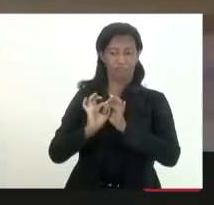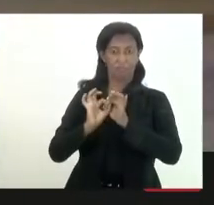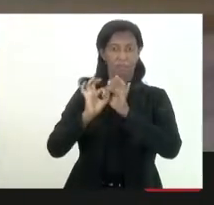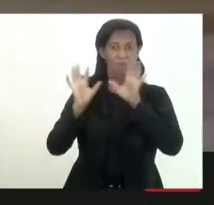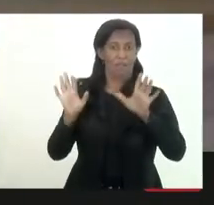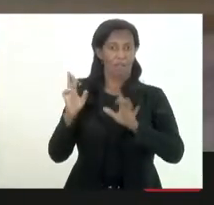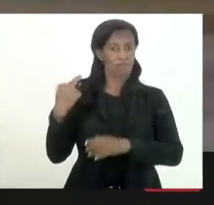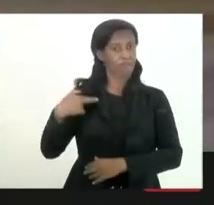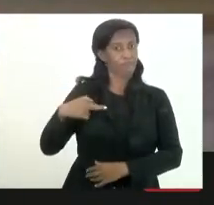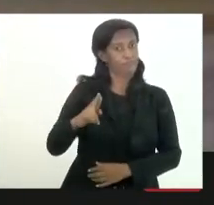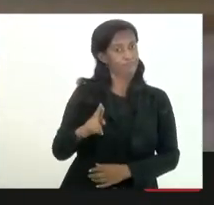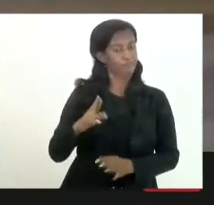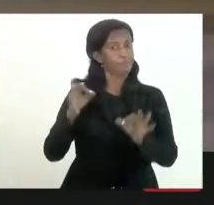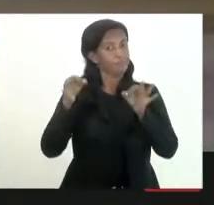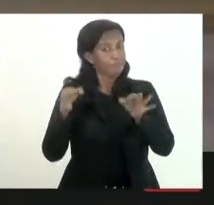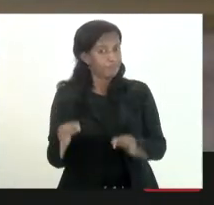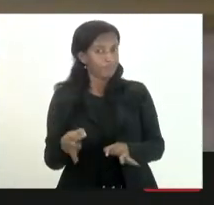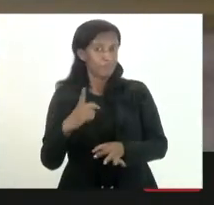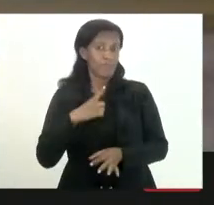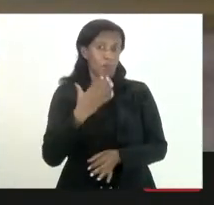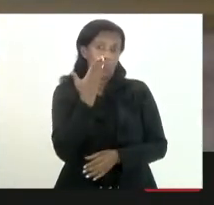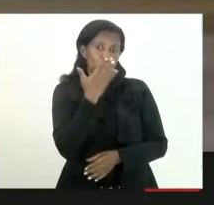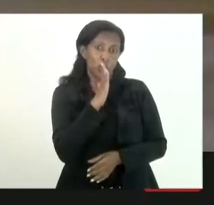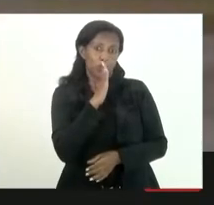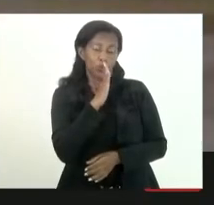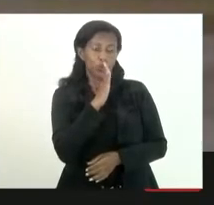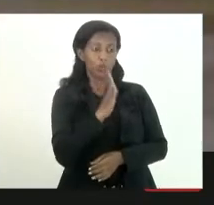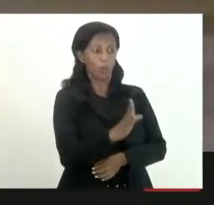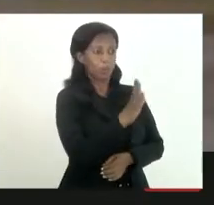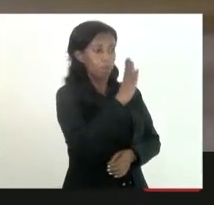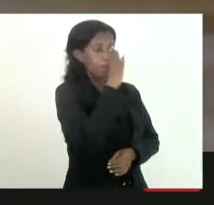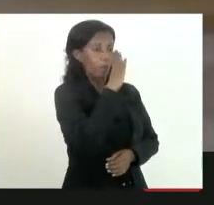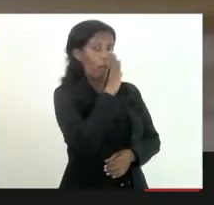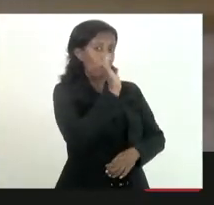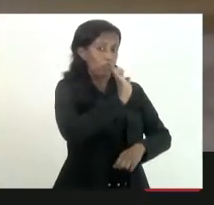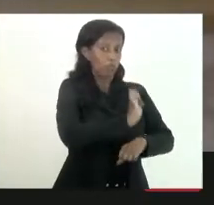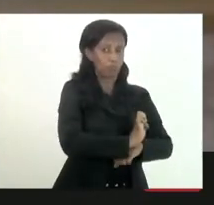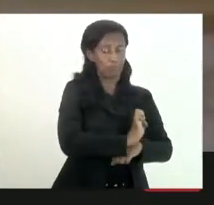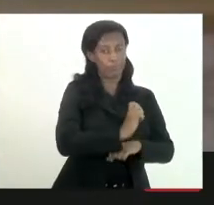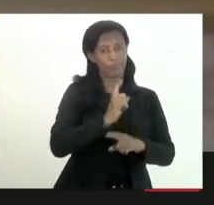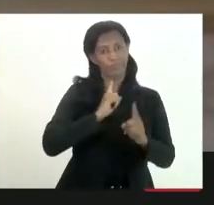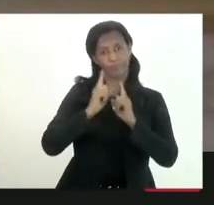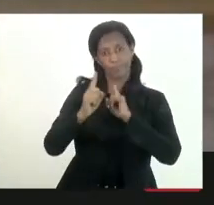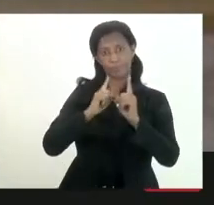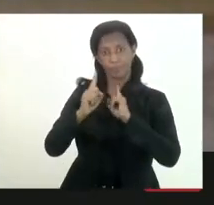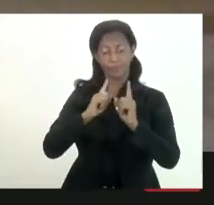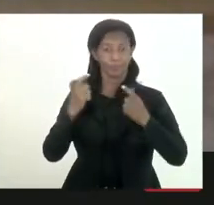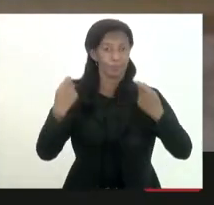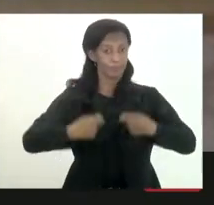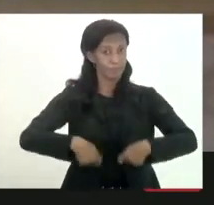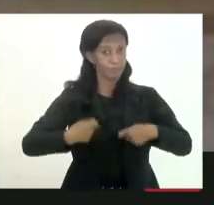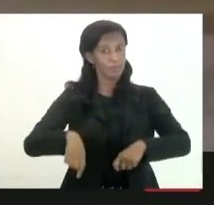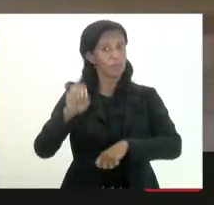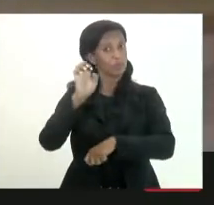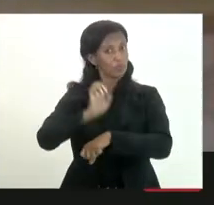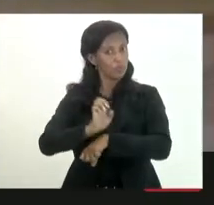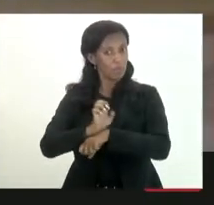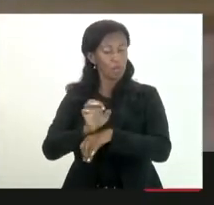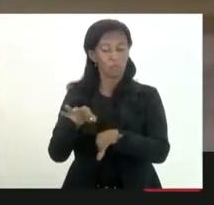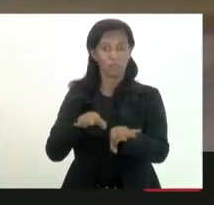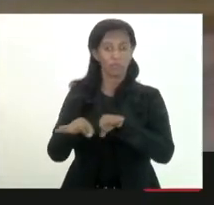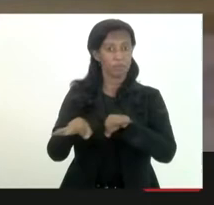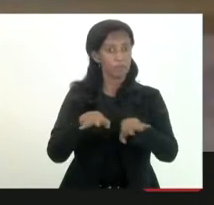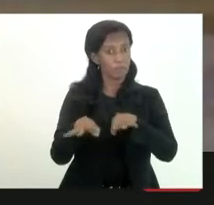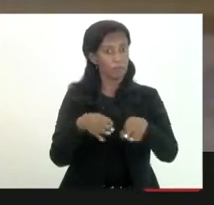religiosa, certamente há algum tipo de omissão do Estado nesse debate e é necessário que o Estado esteja preparado